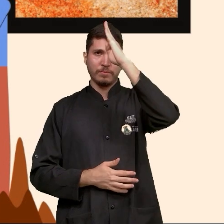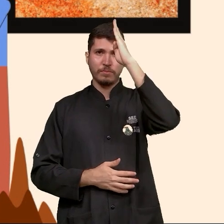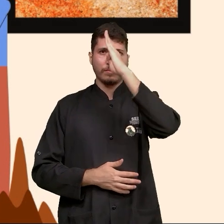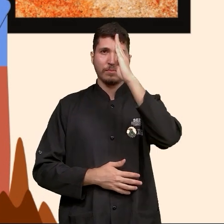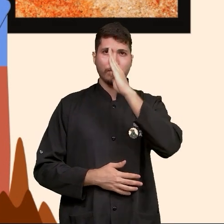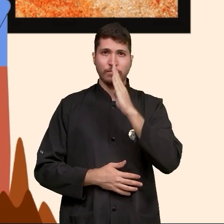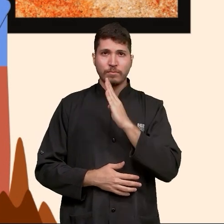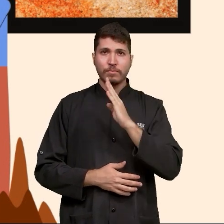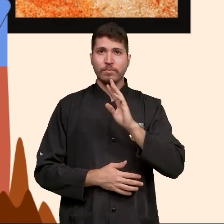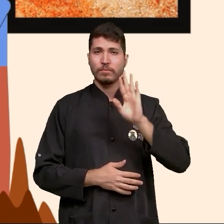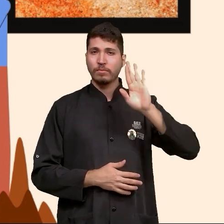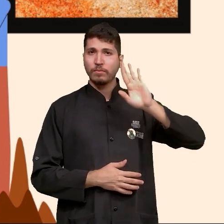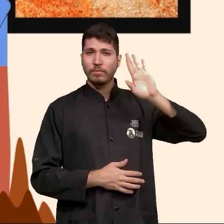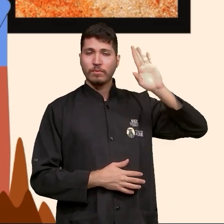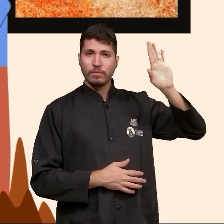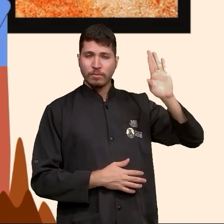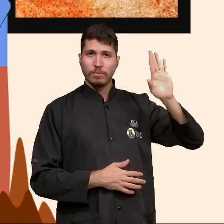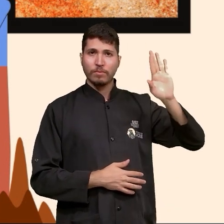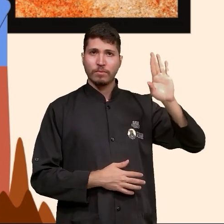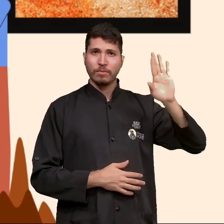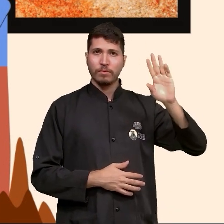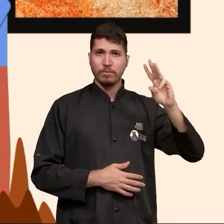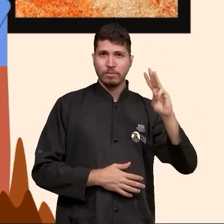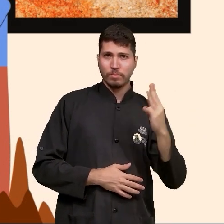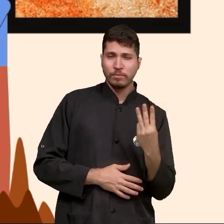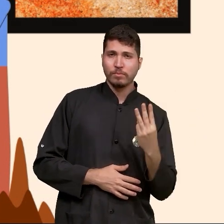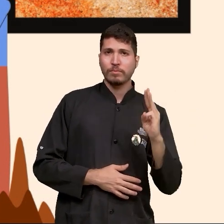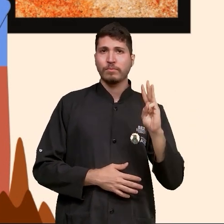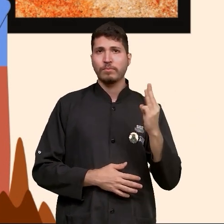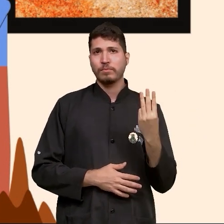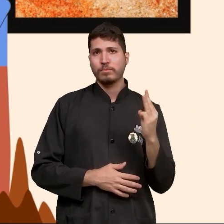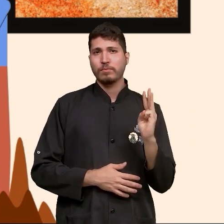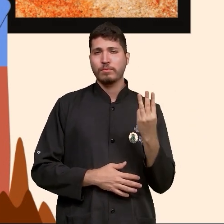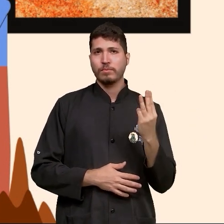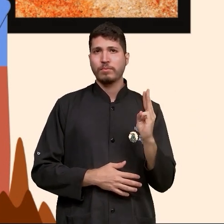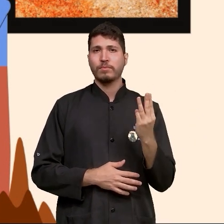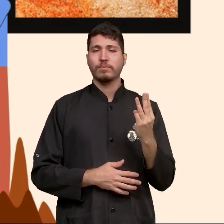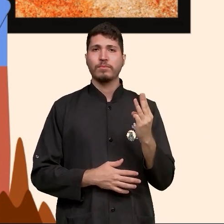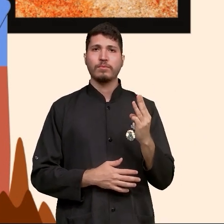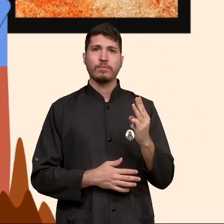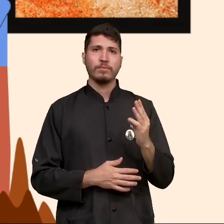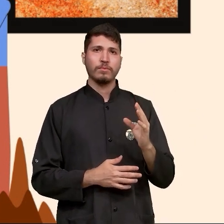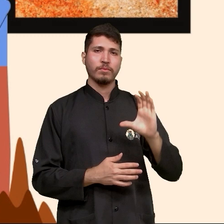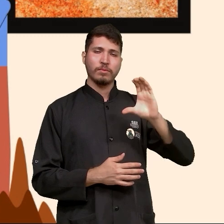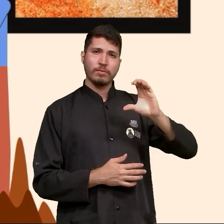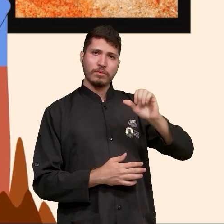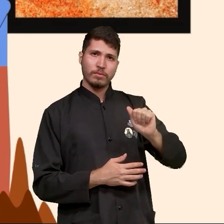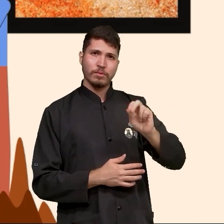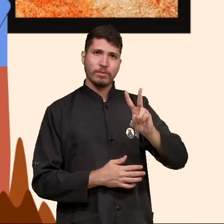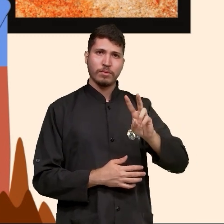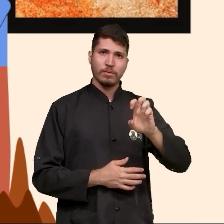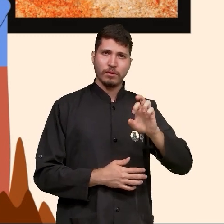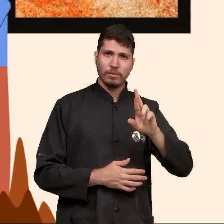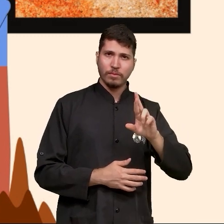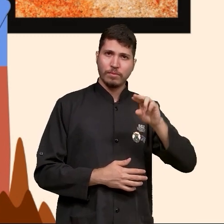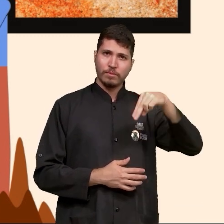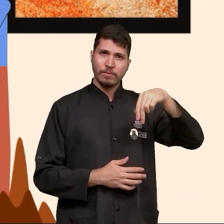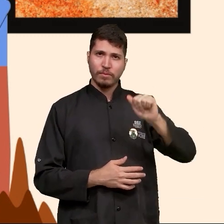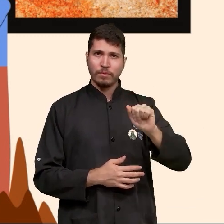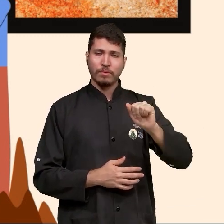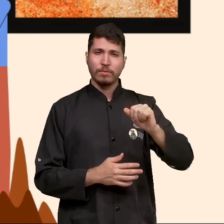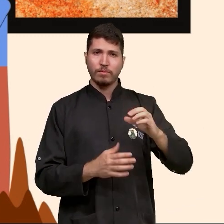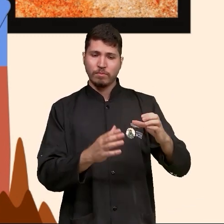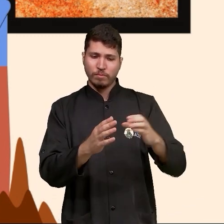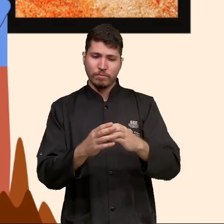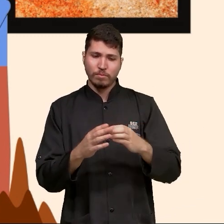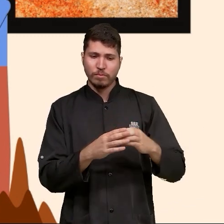lá no Maranhão, por exemplo, as cavernas que registram também muitas das manifestações